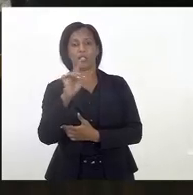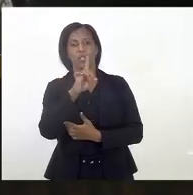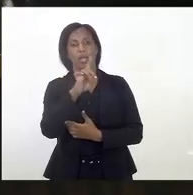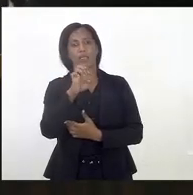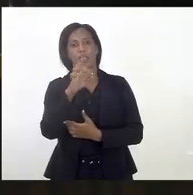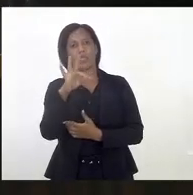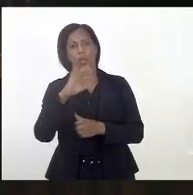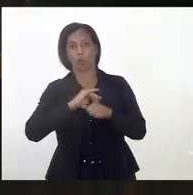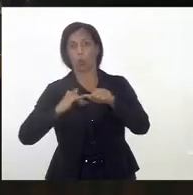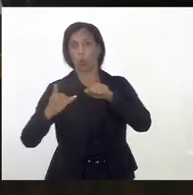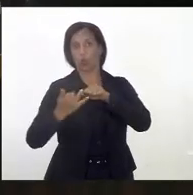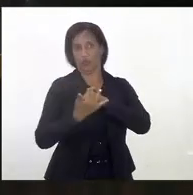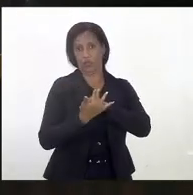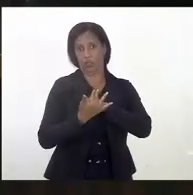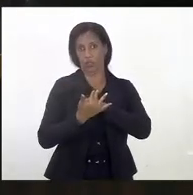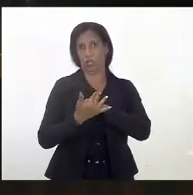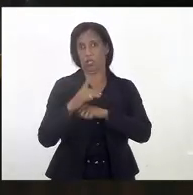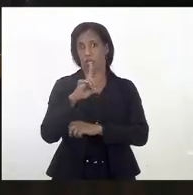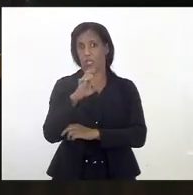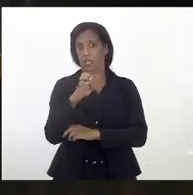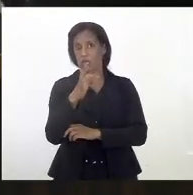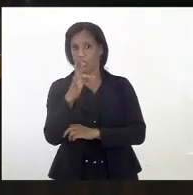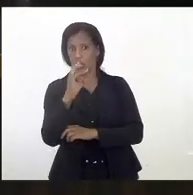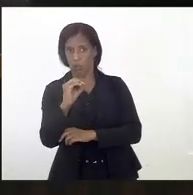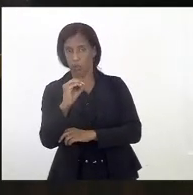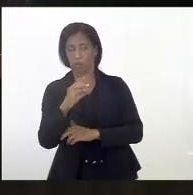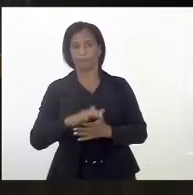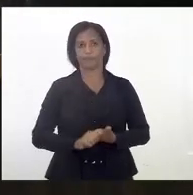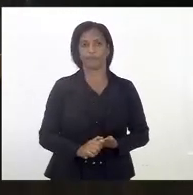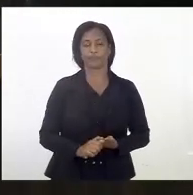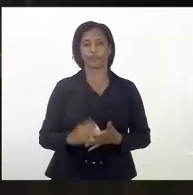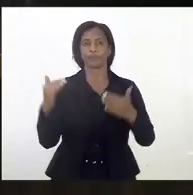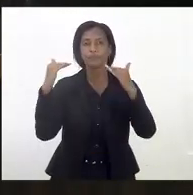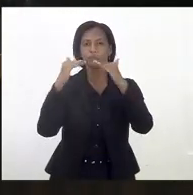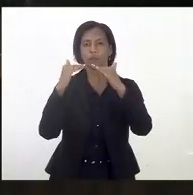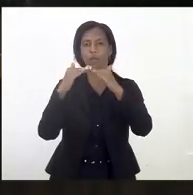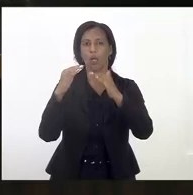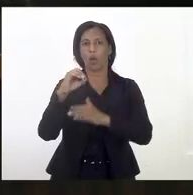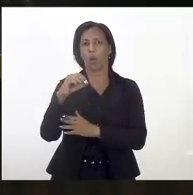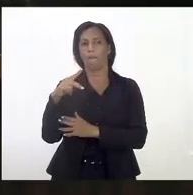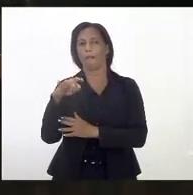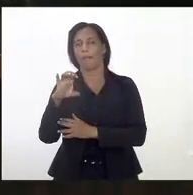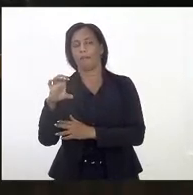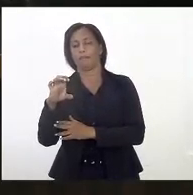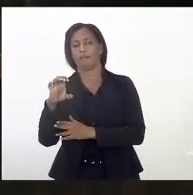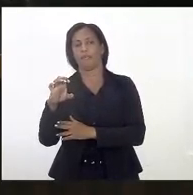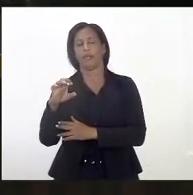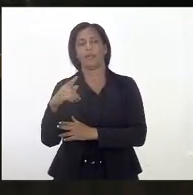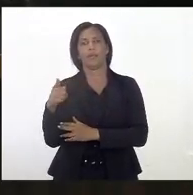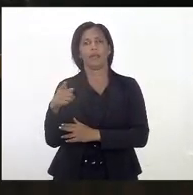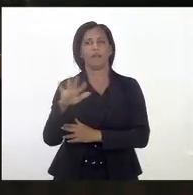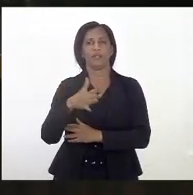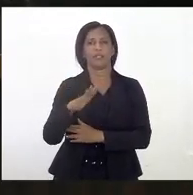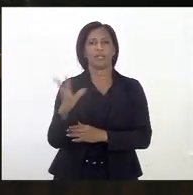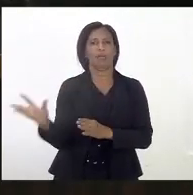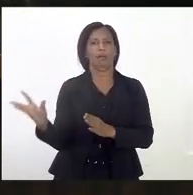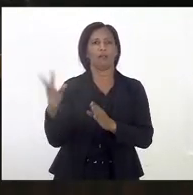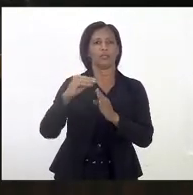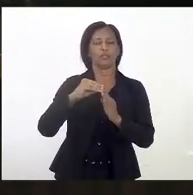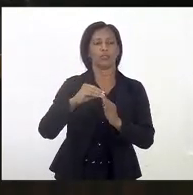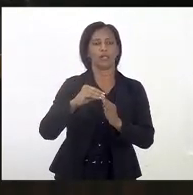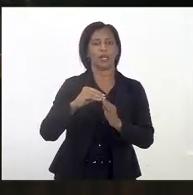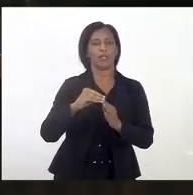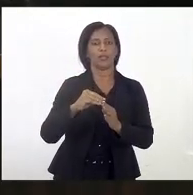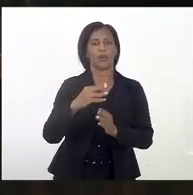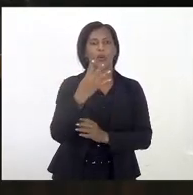por conta da variante Delta EA partir de agosto o acordo com o pé produção salão é adicionado